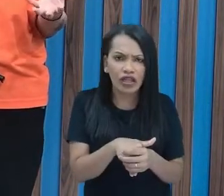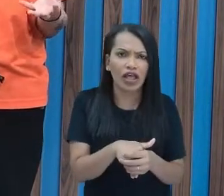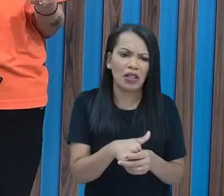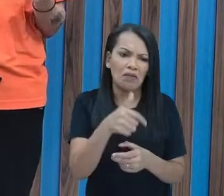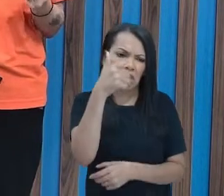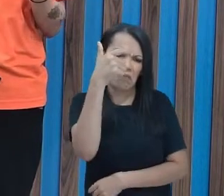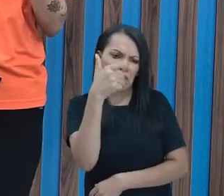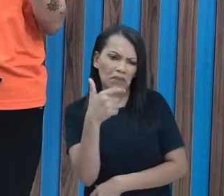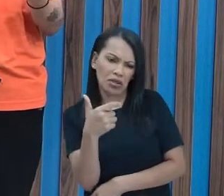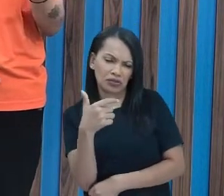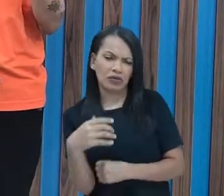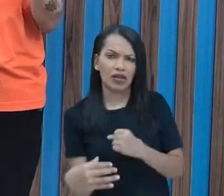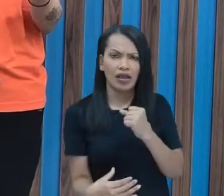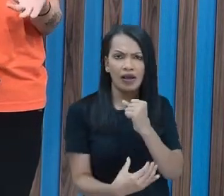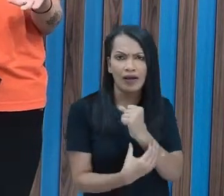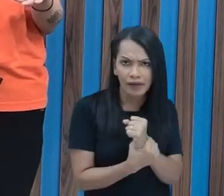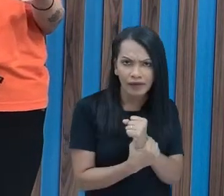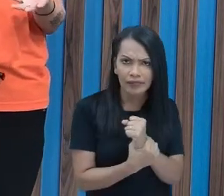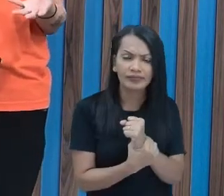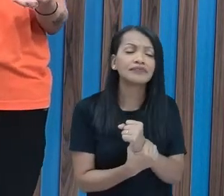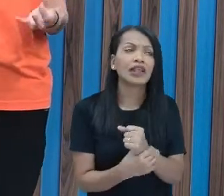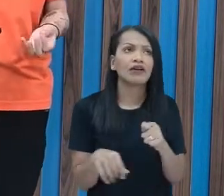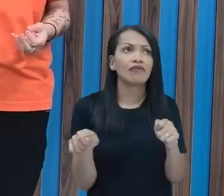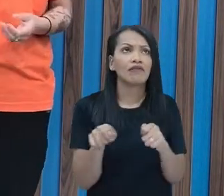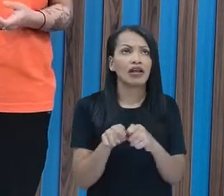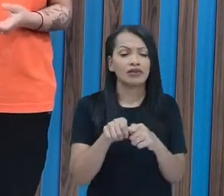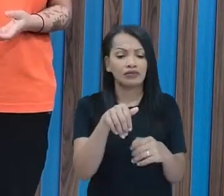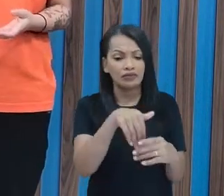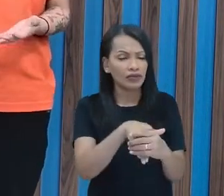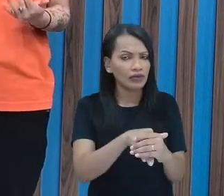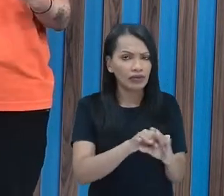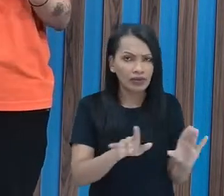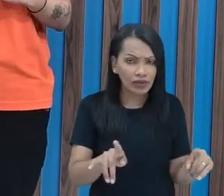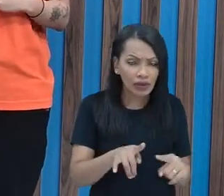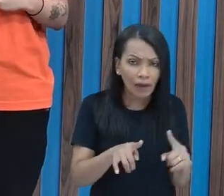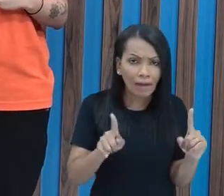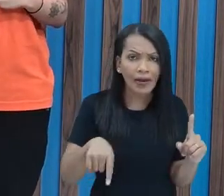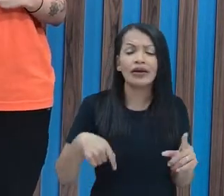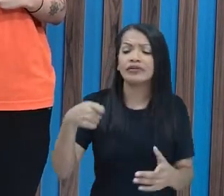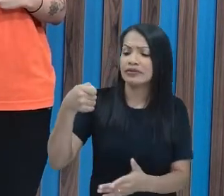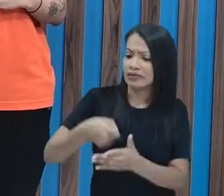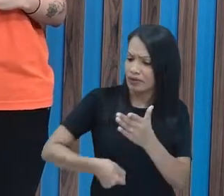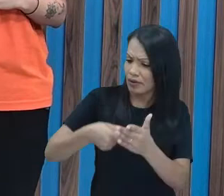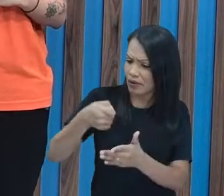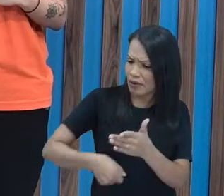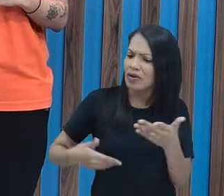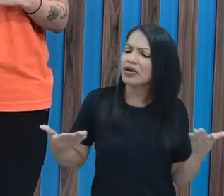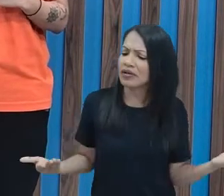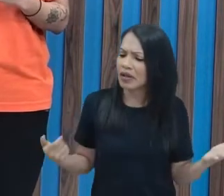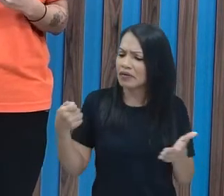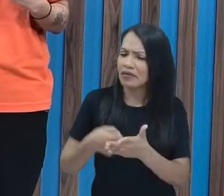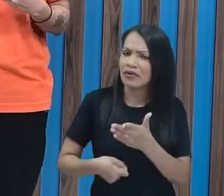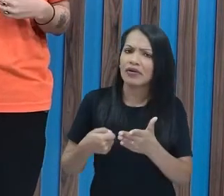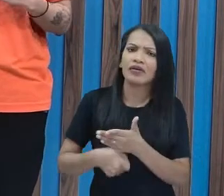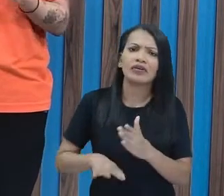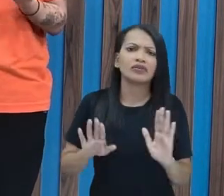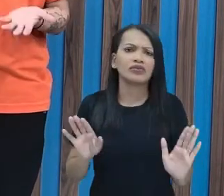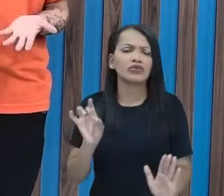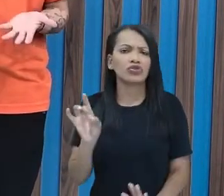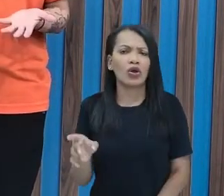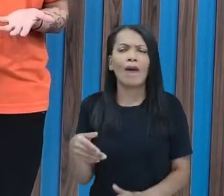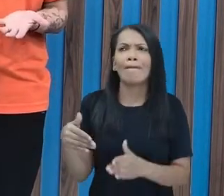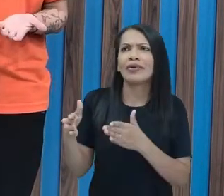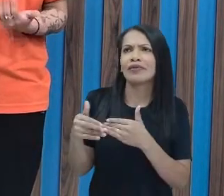candidato, né, que está garantindo ali o nosso exercício de cidadania, mas cobrar e também fazer a nossa parte, né? Porque não adianta a gente só